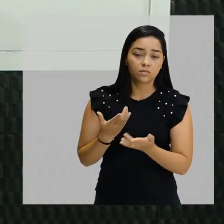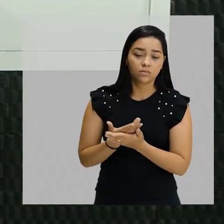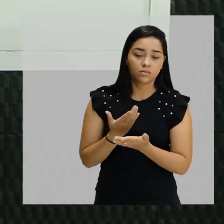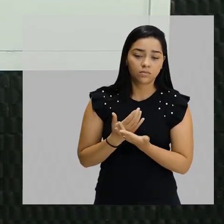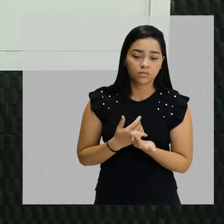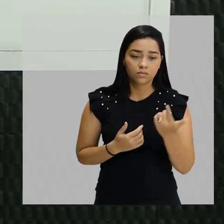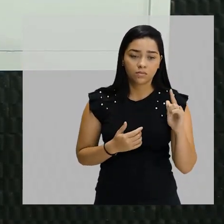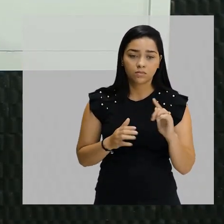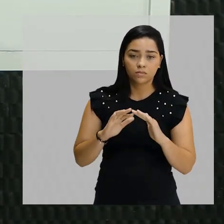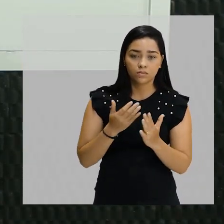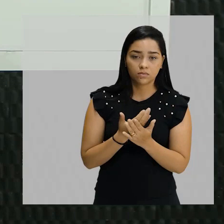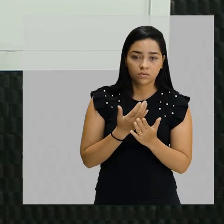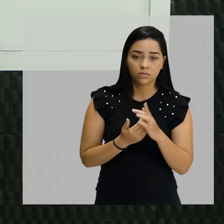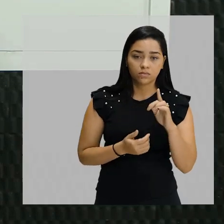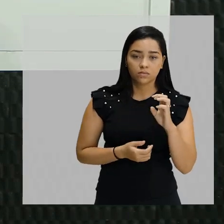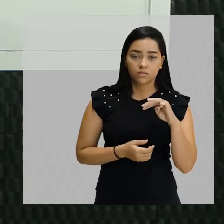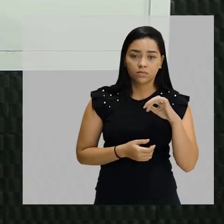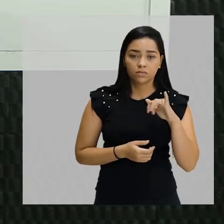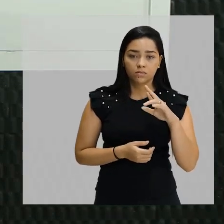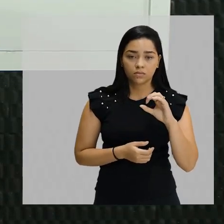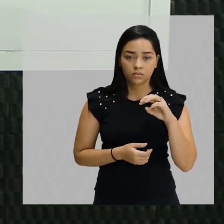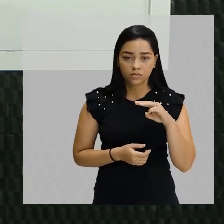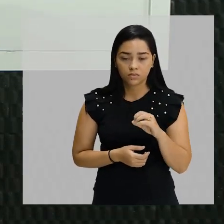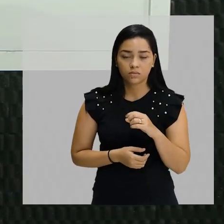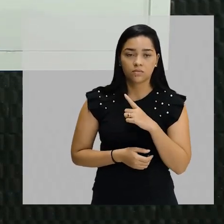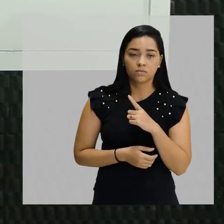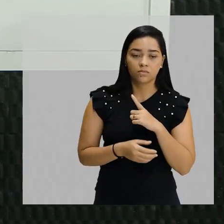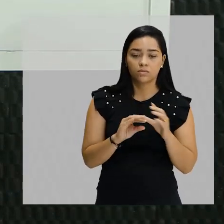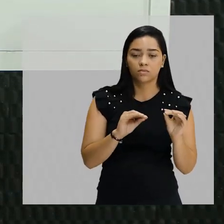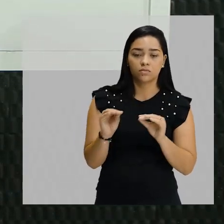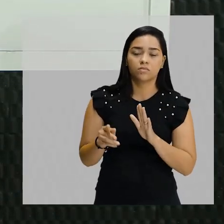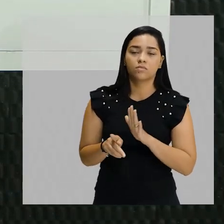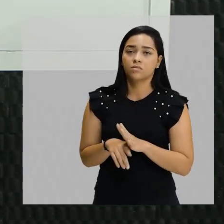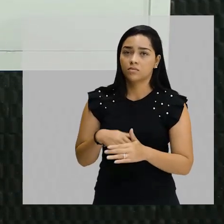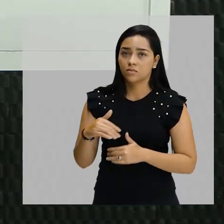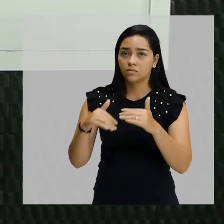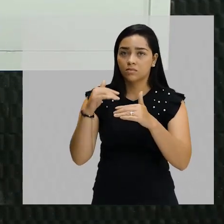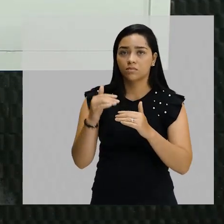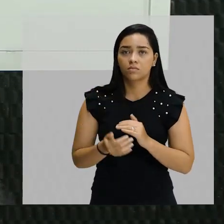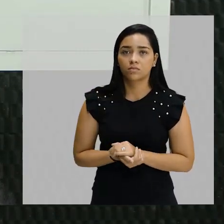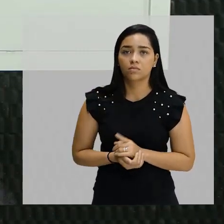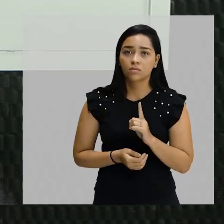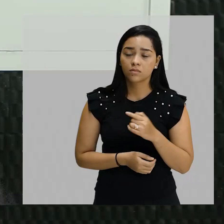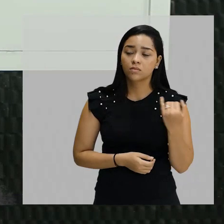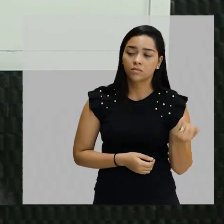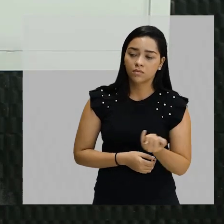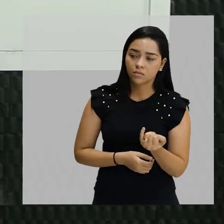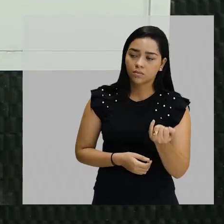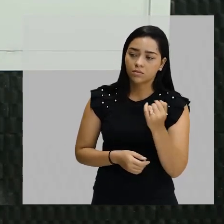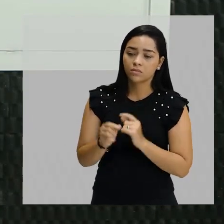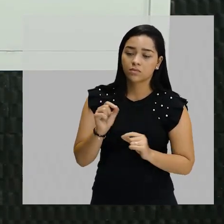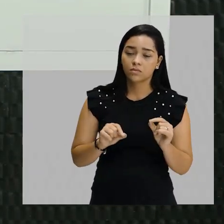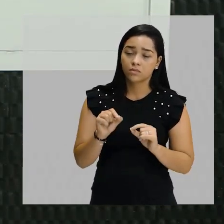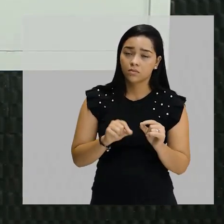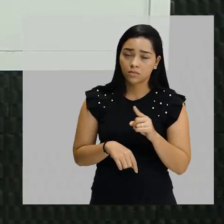outra escola que é o empirismo vai mudar vai ter um deslocamento desse processo tá bom é importante que